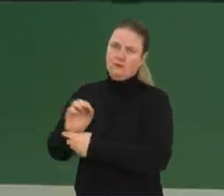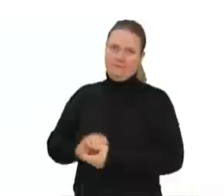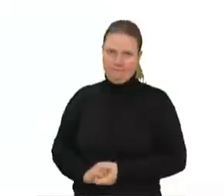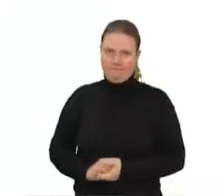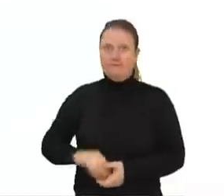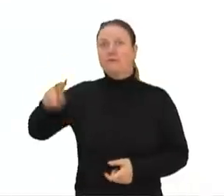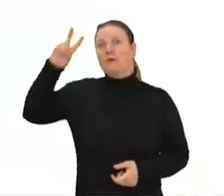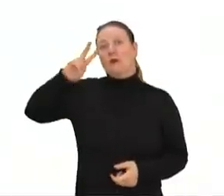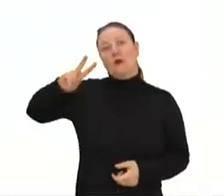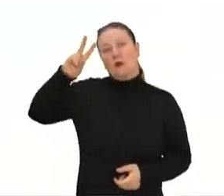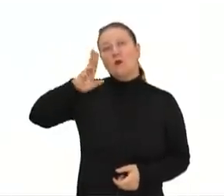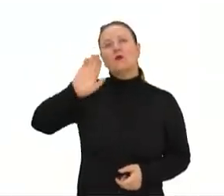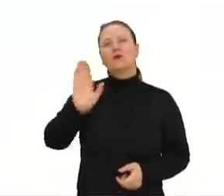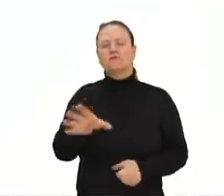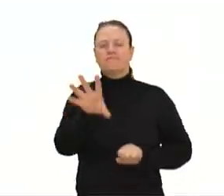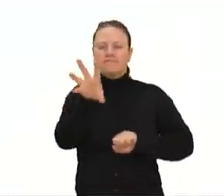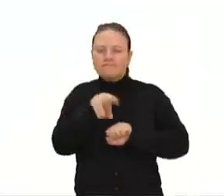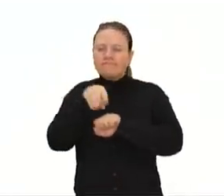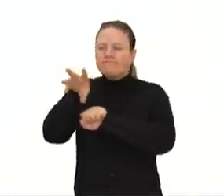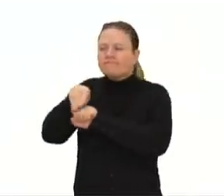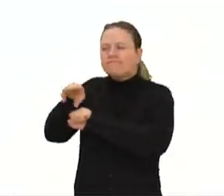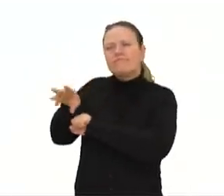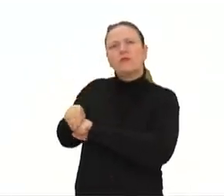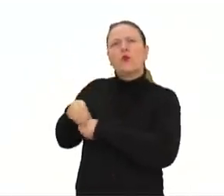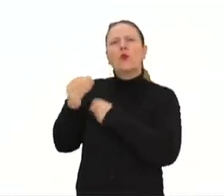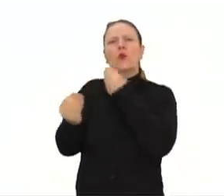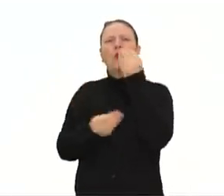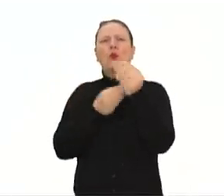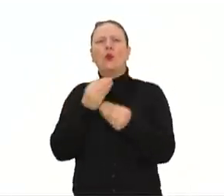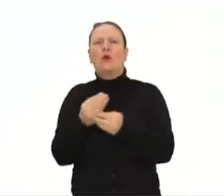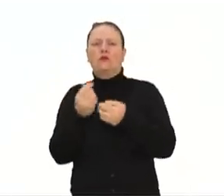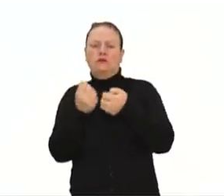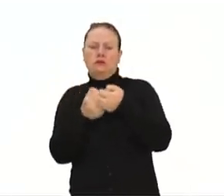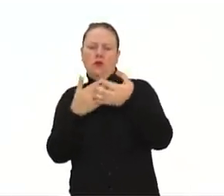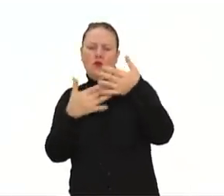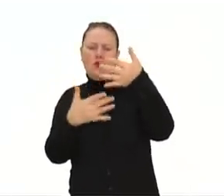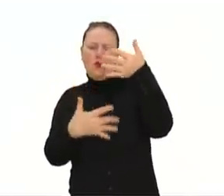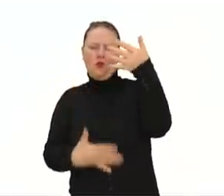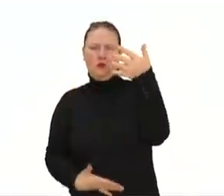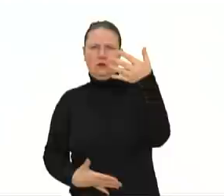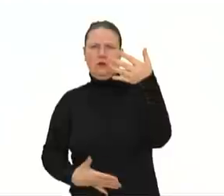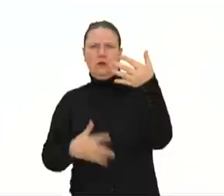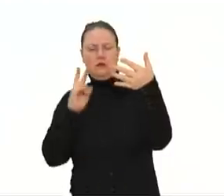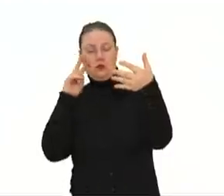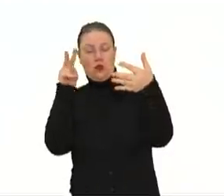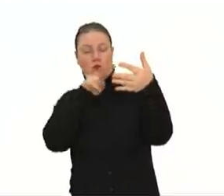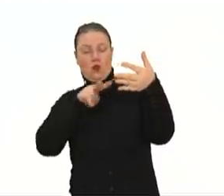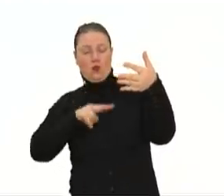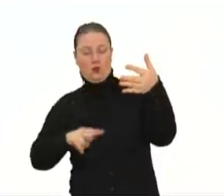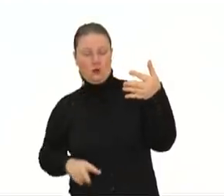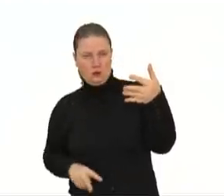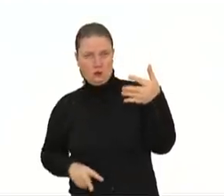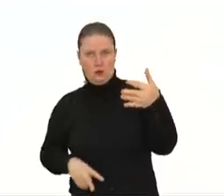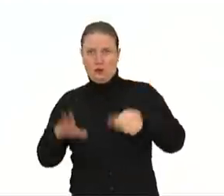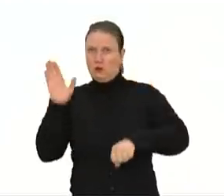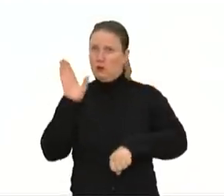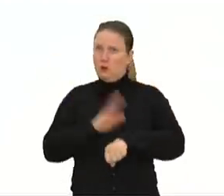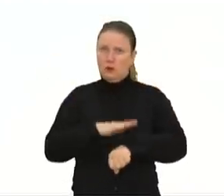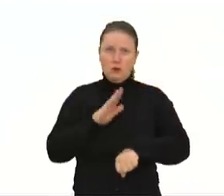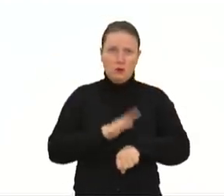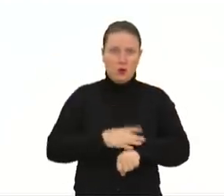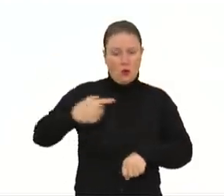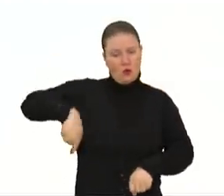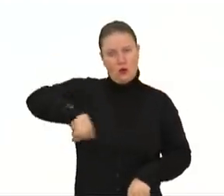agora a gente já sabe um pouquinho de como é, né? Como que os valores se encontram no hemograma. Mas em momento nenhum